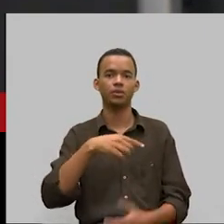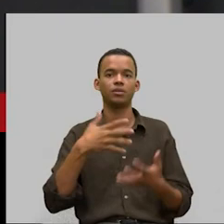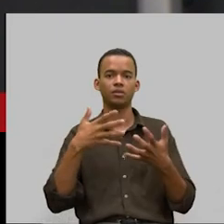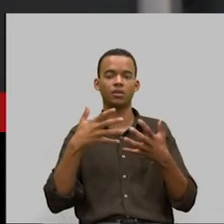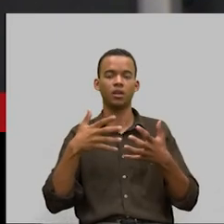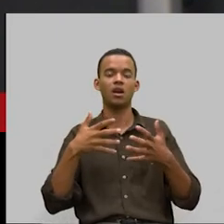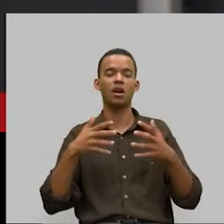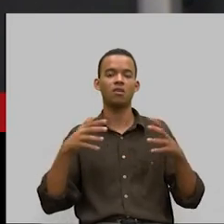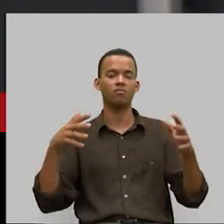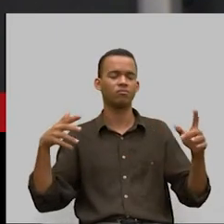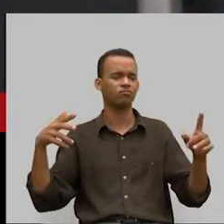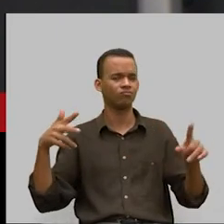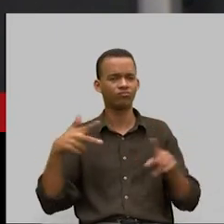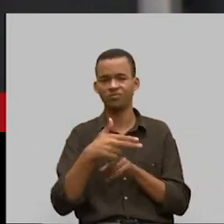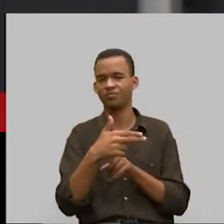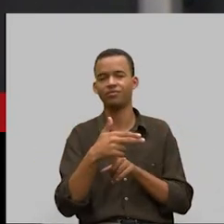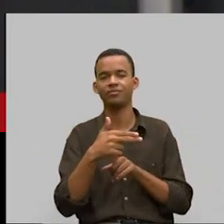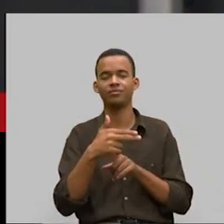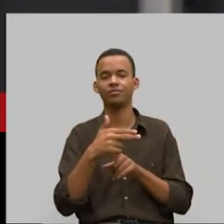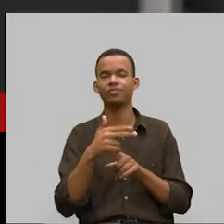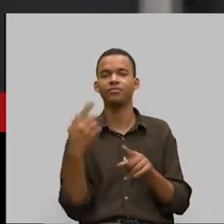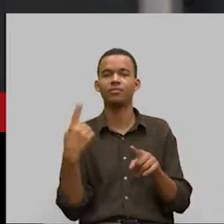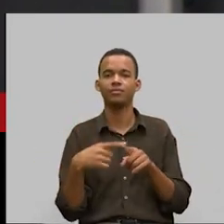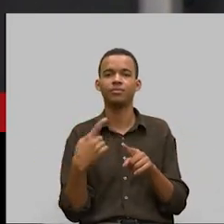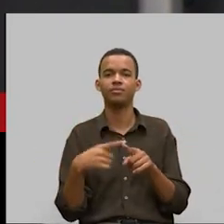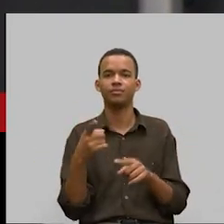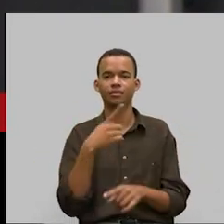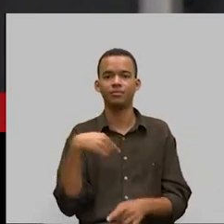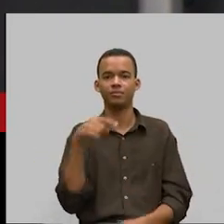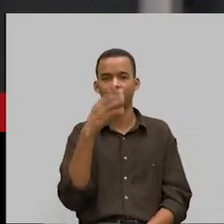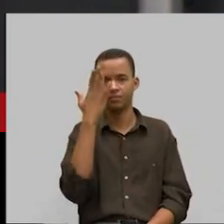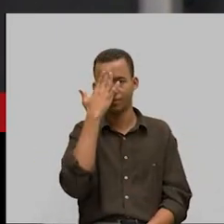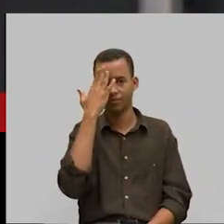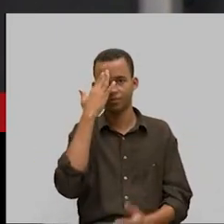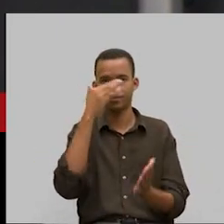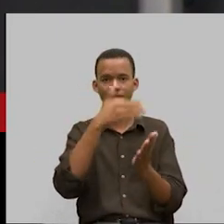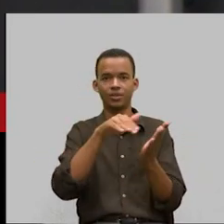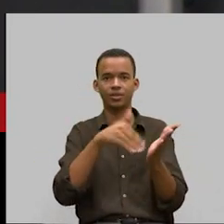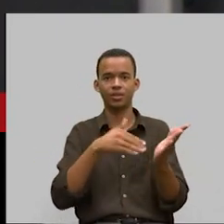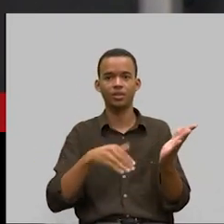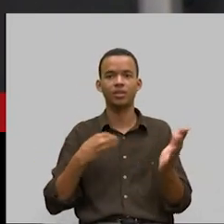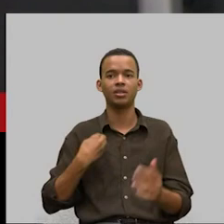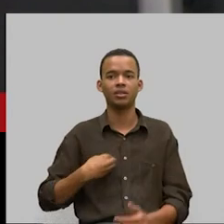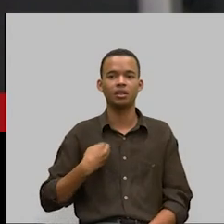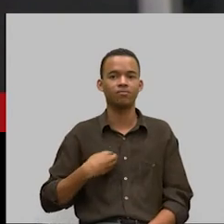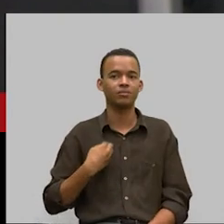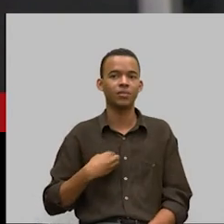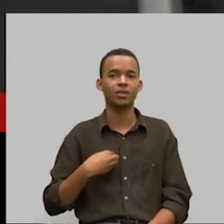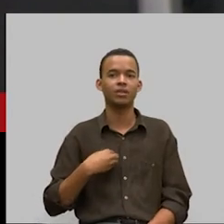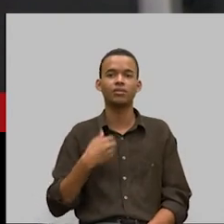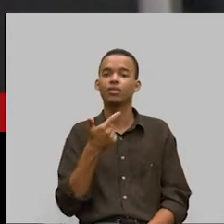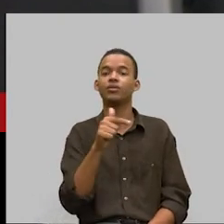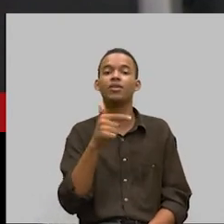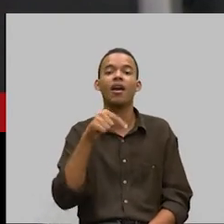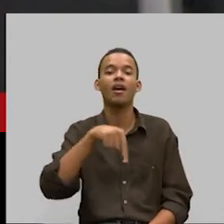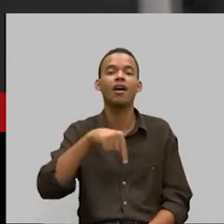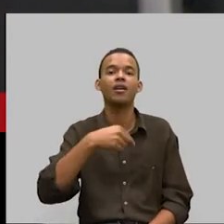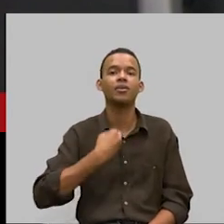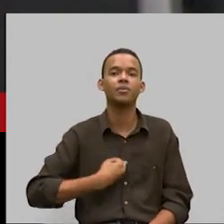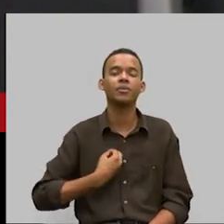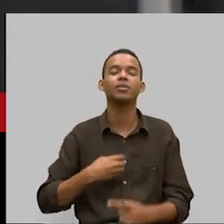e por isso nós sabemos porque os secretário de educação não tá aqui esse governo não